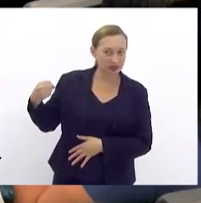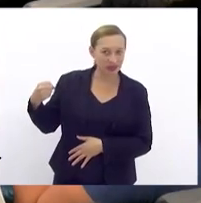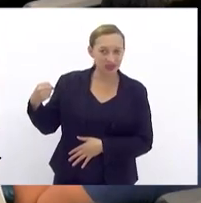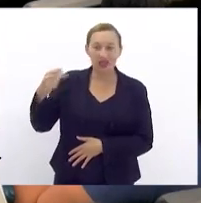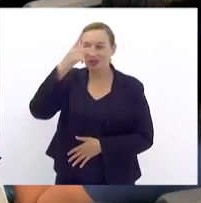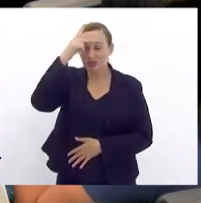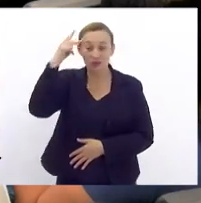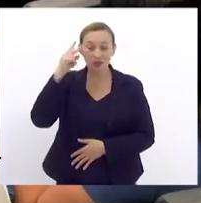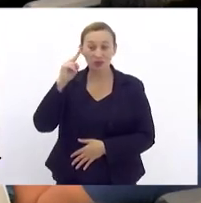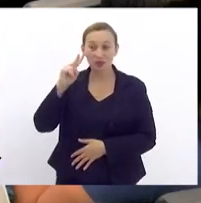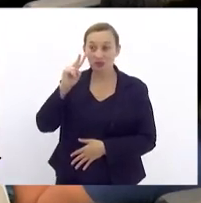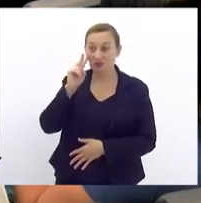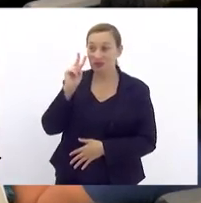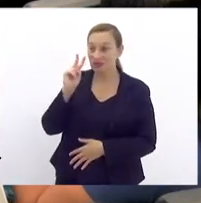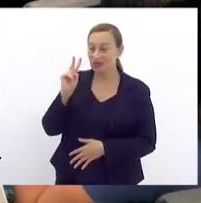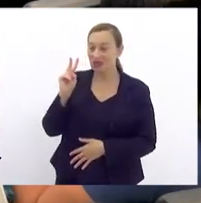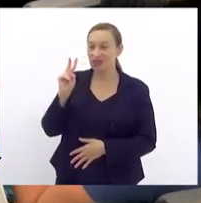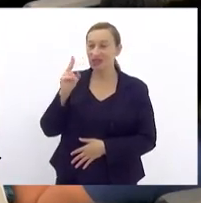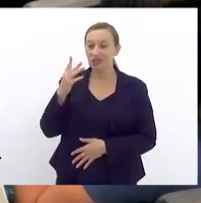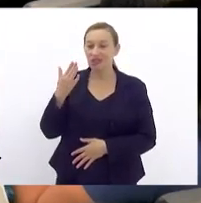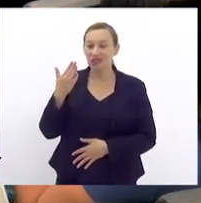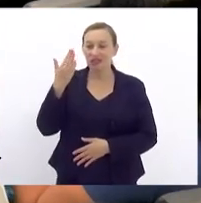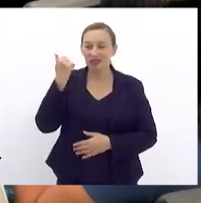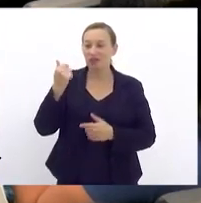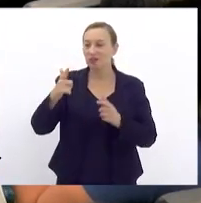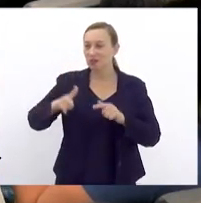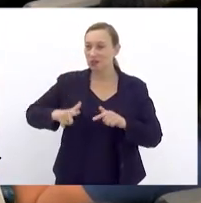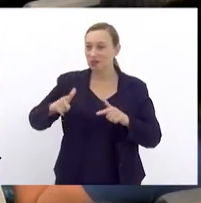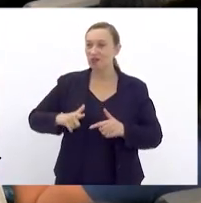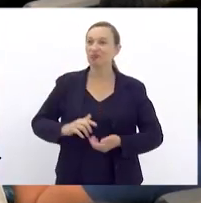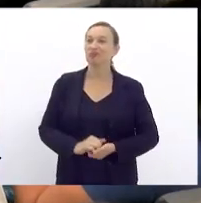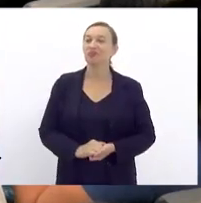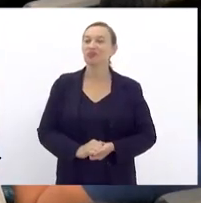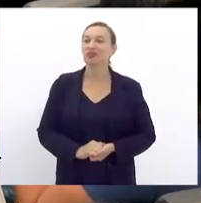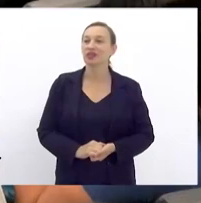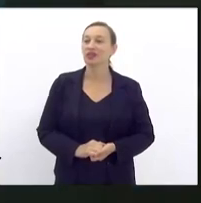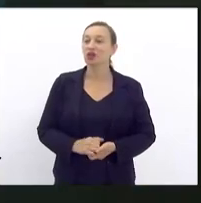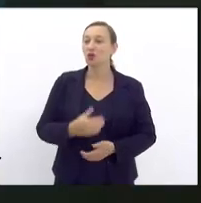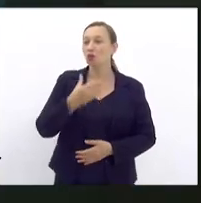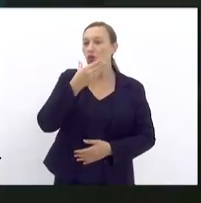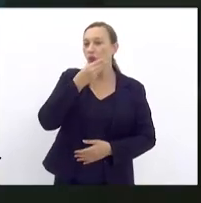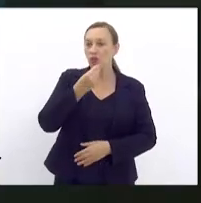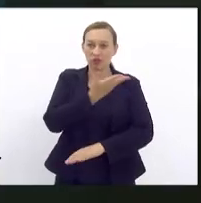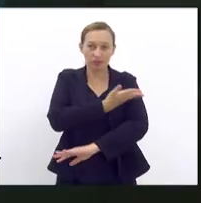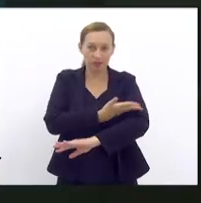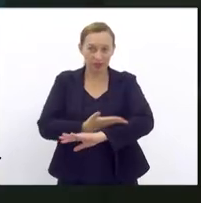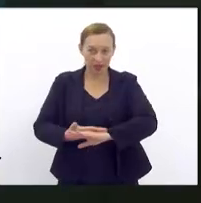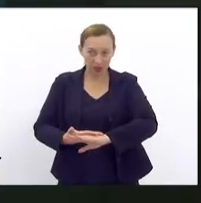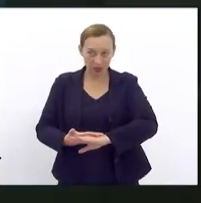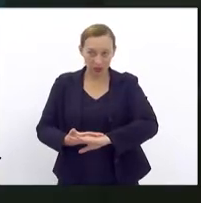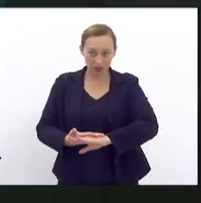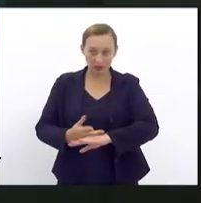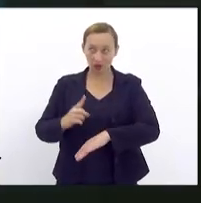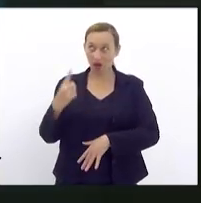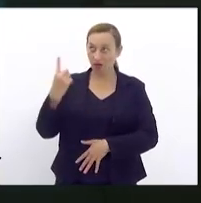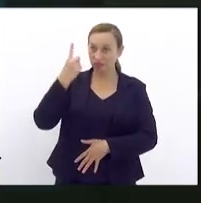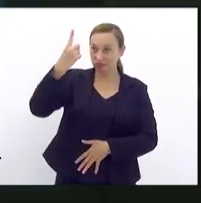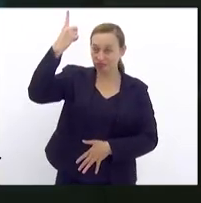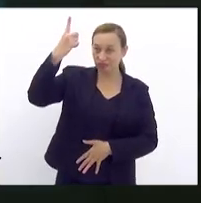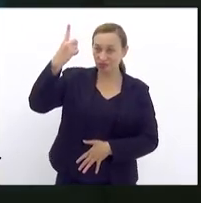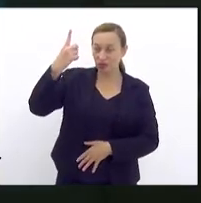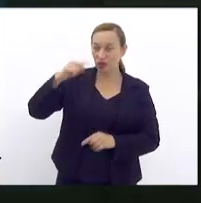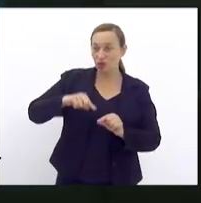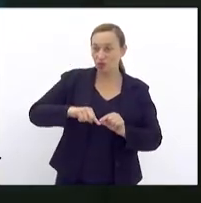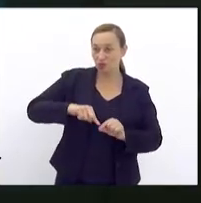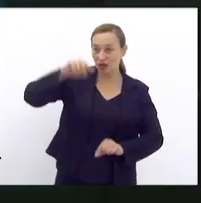que as pessoas me localizem eu sou eu sou um homem branco relativamente alto tem um metro e